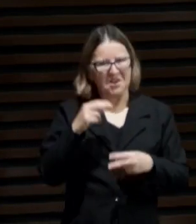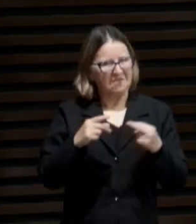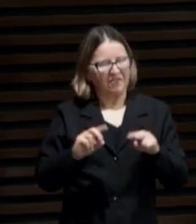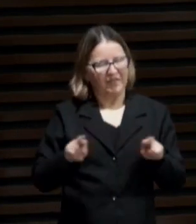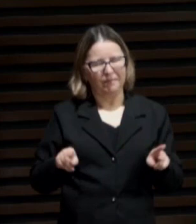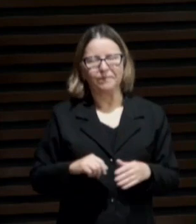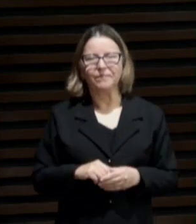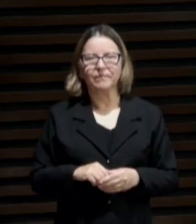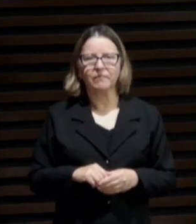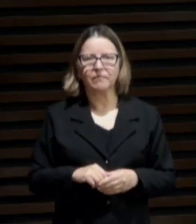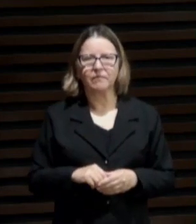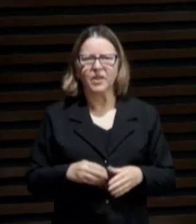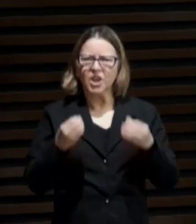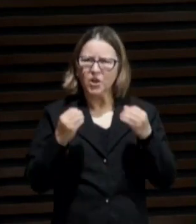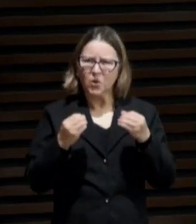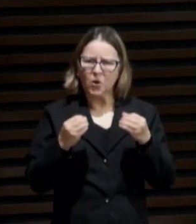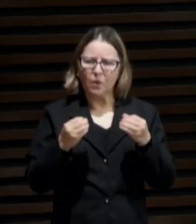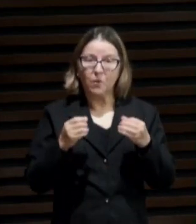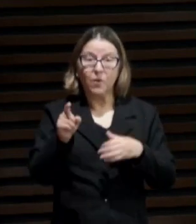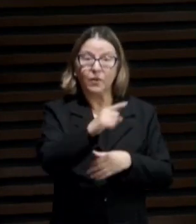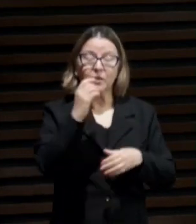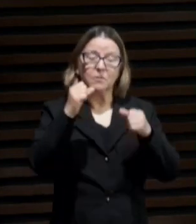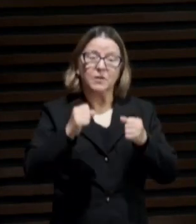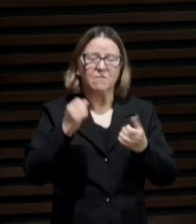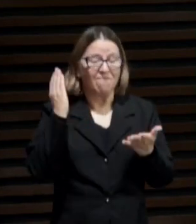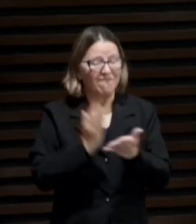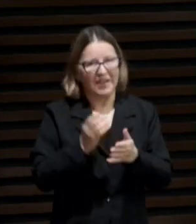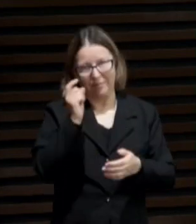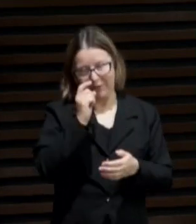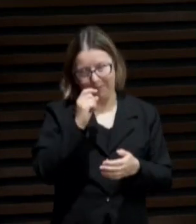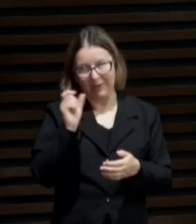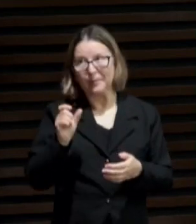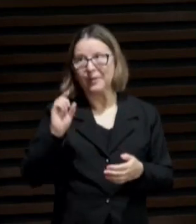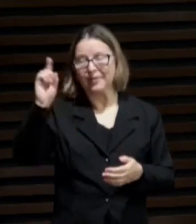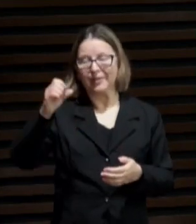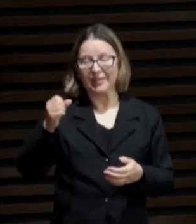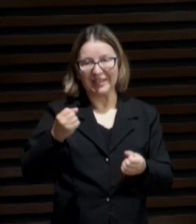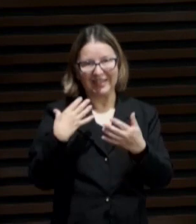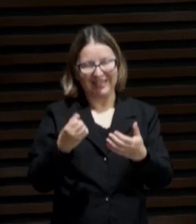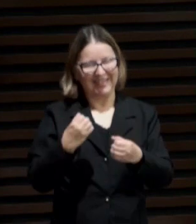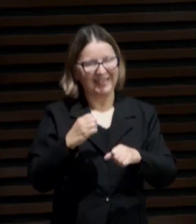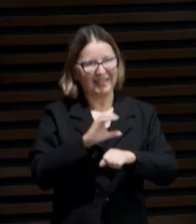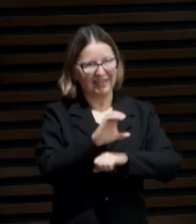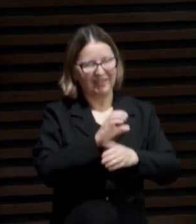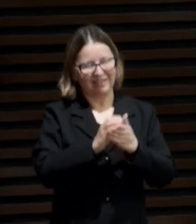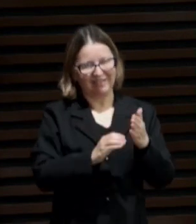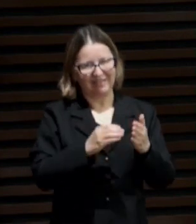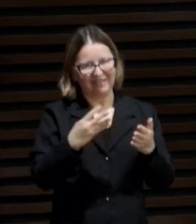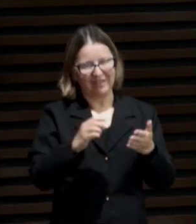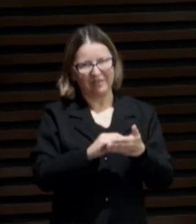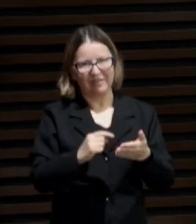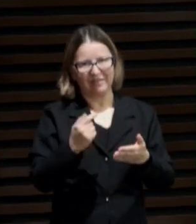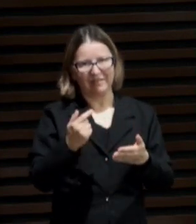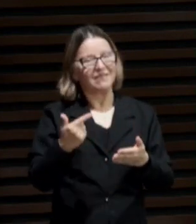Como podemos então deixar a mentira? A palavra assim nos ensina. Efésios 4, 24. E vos